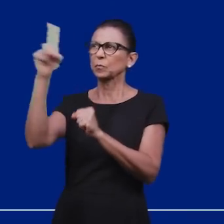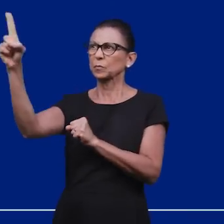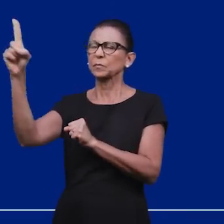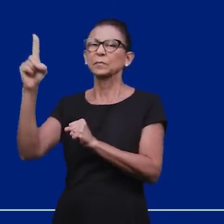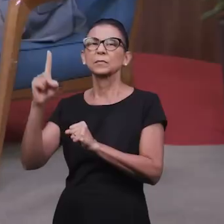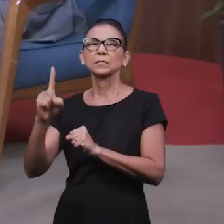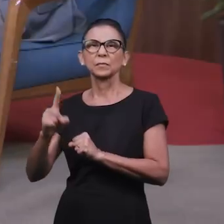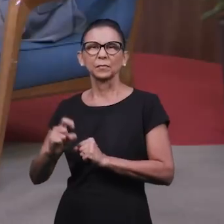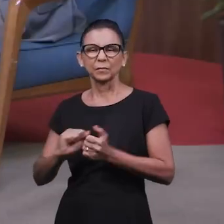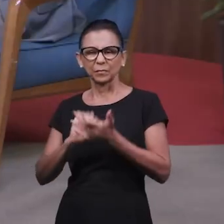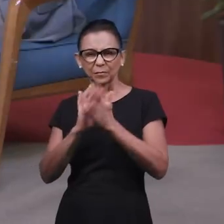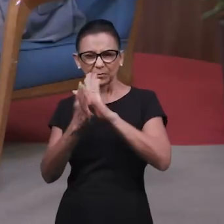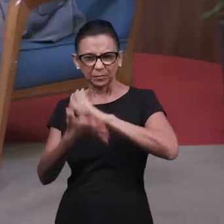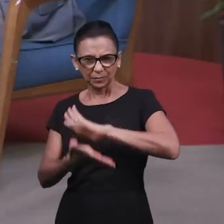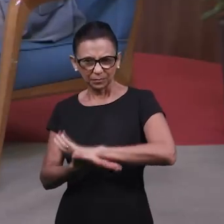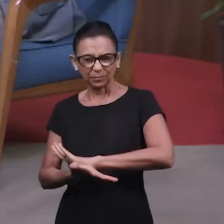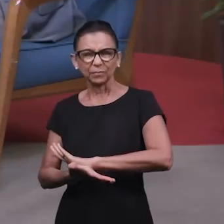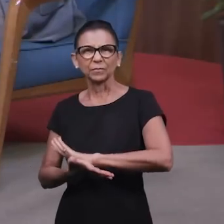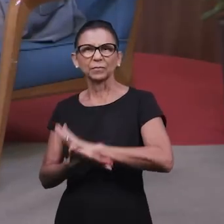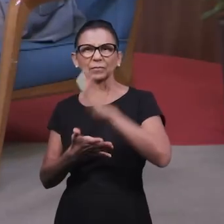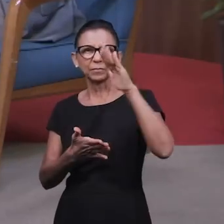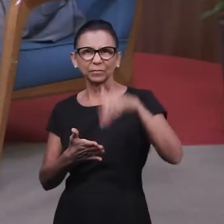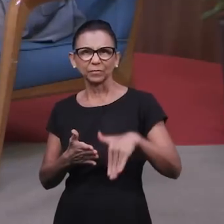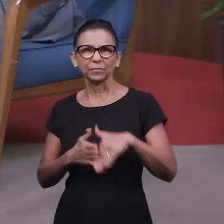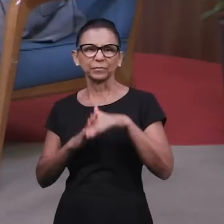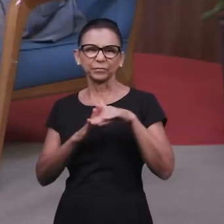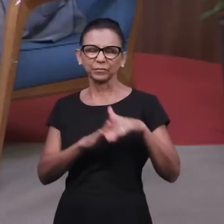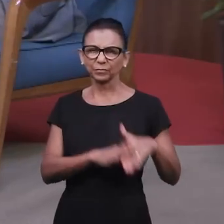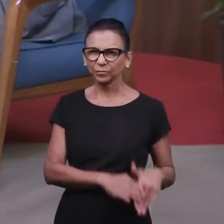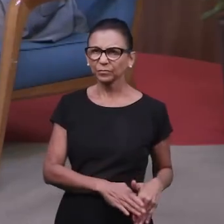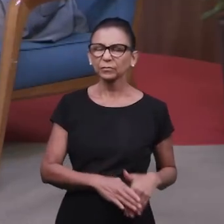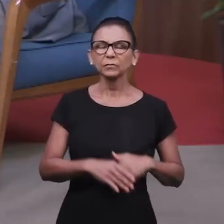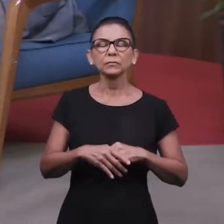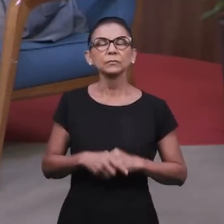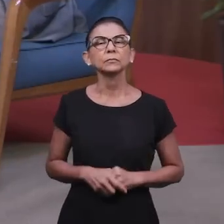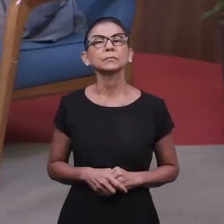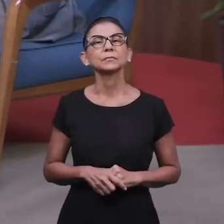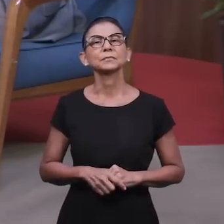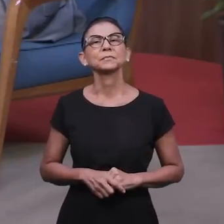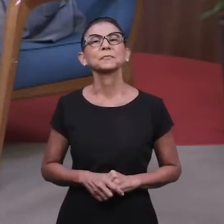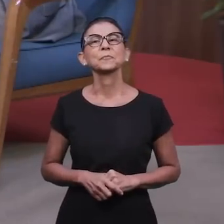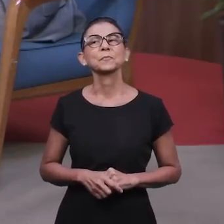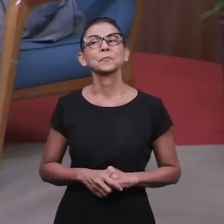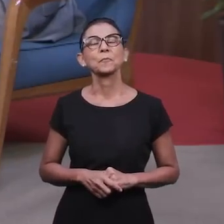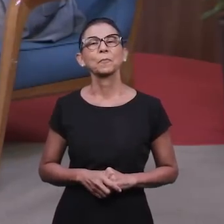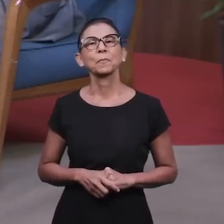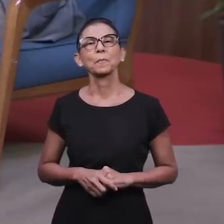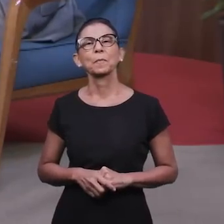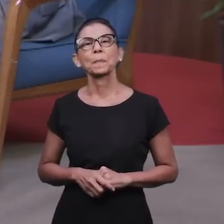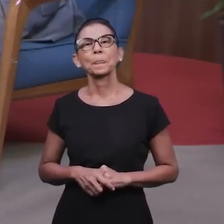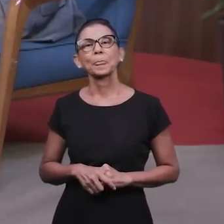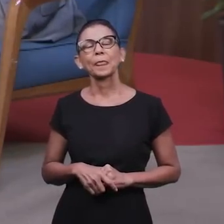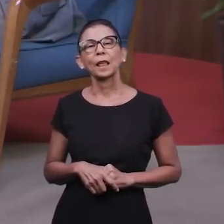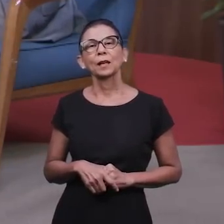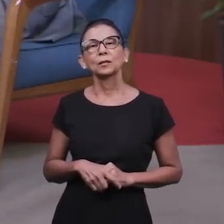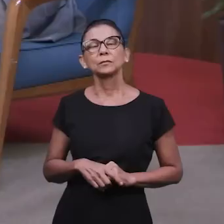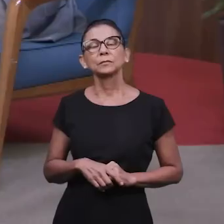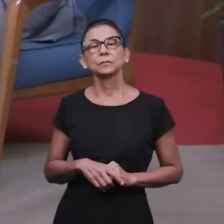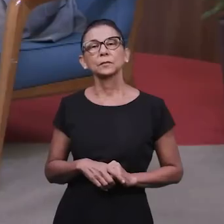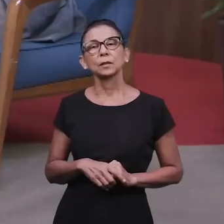carnais, não. Não estamos falando aqui de armas humanas, grito, físicas. violência, não estamos falando, exatamente. Nós estamos falando de